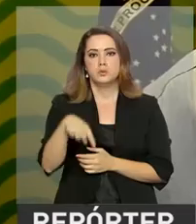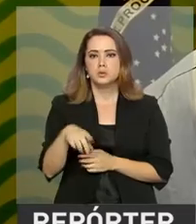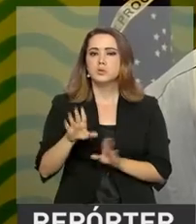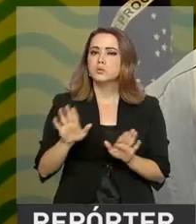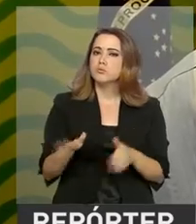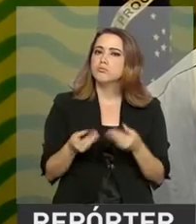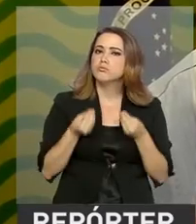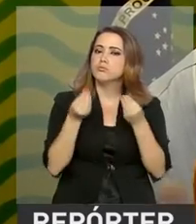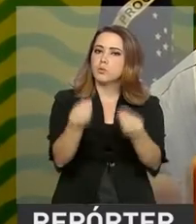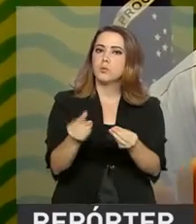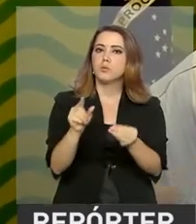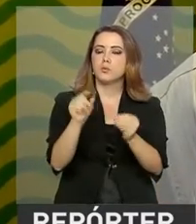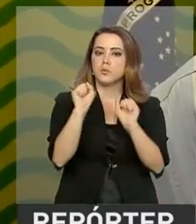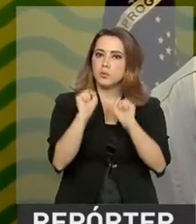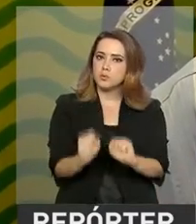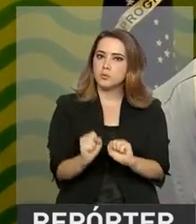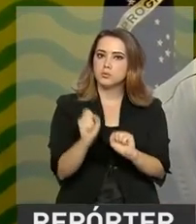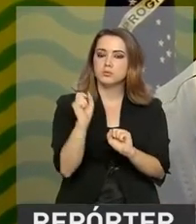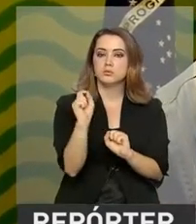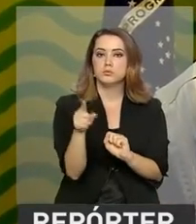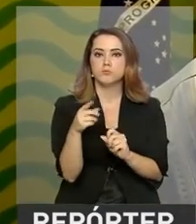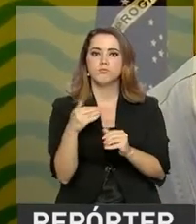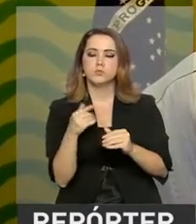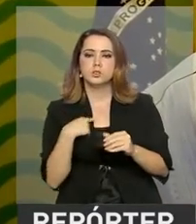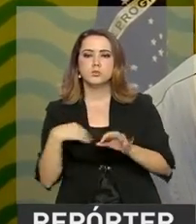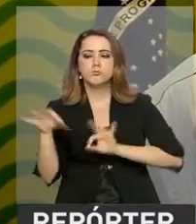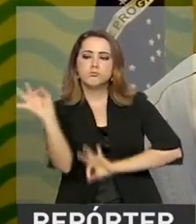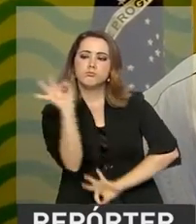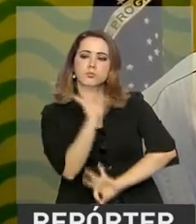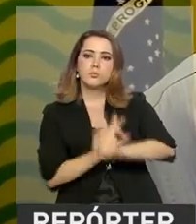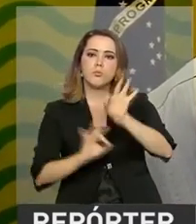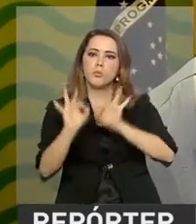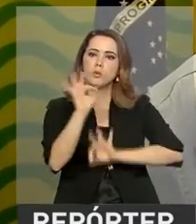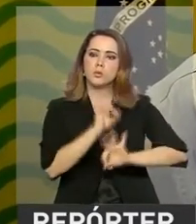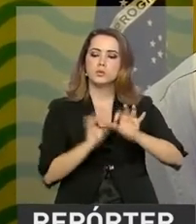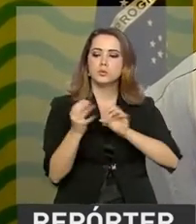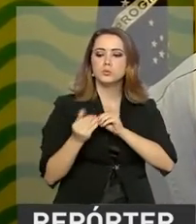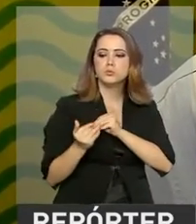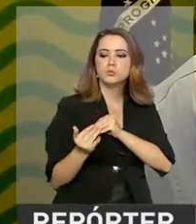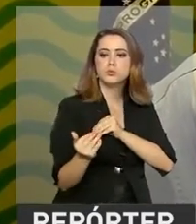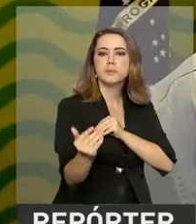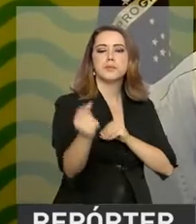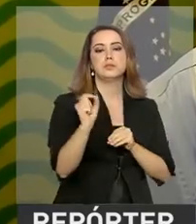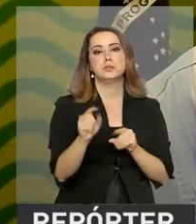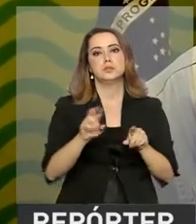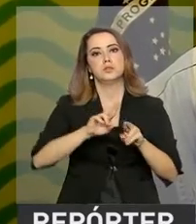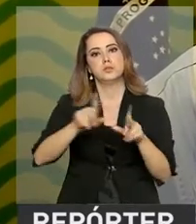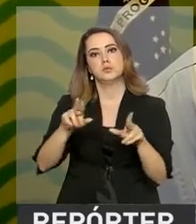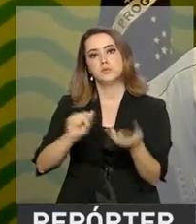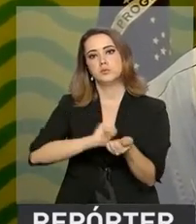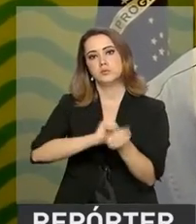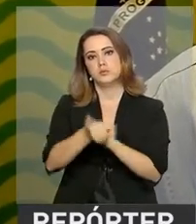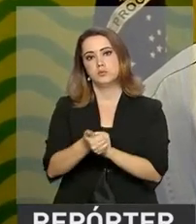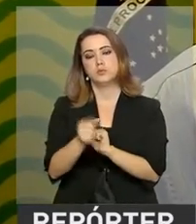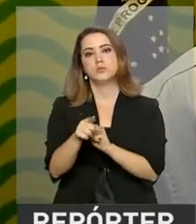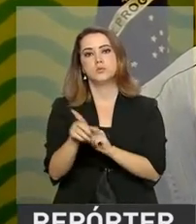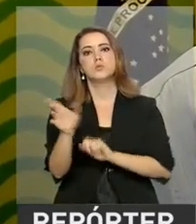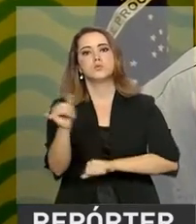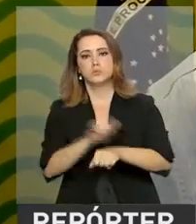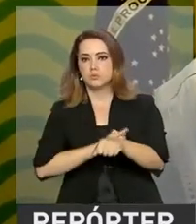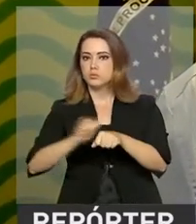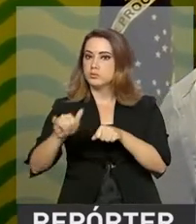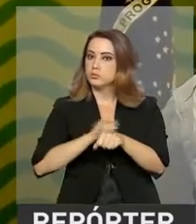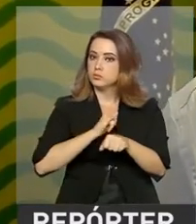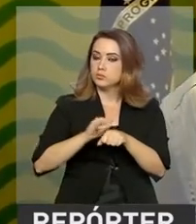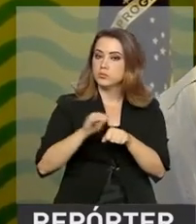oportuniza que a gente trace planejamento em vários esportes, né? Planejamentos estratégicos